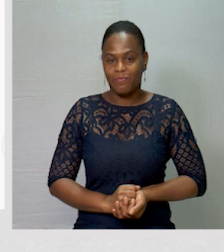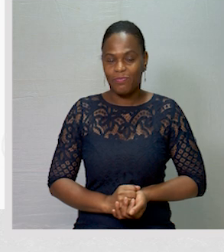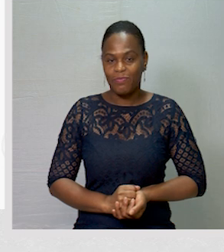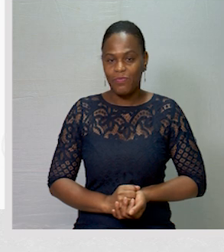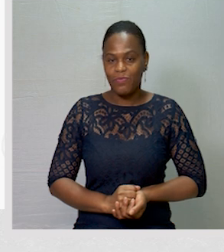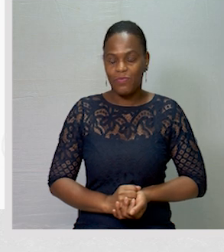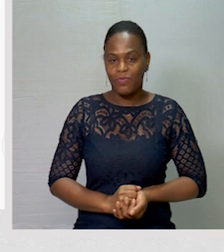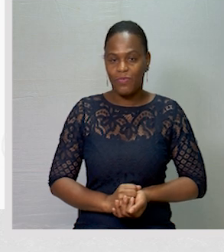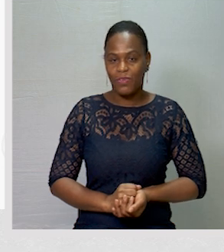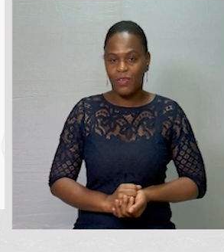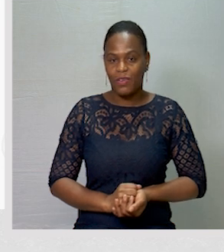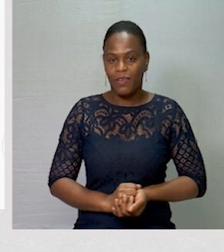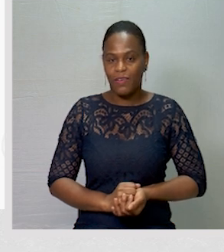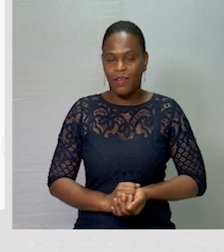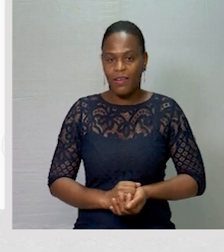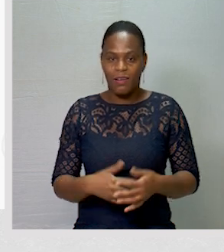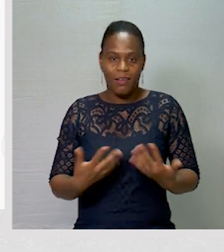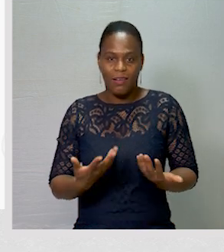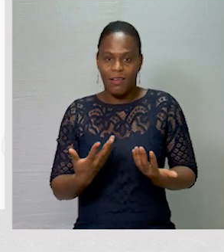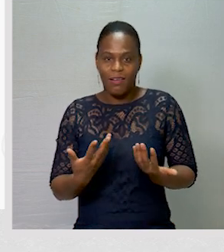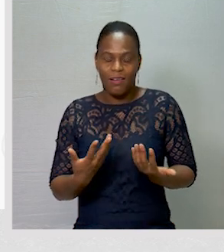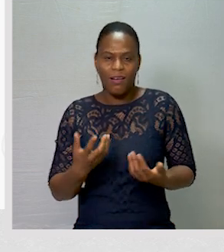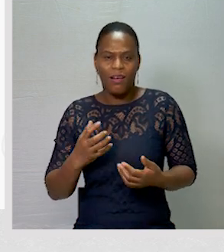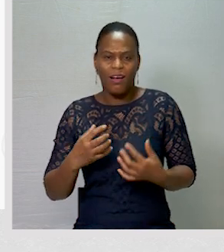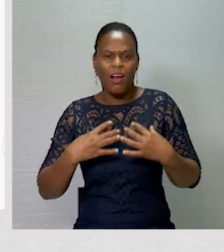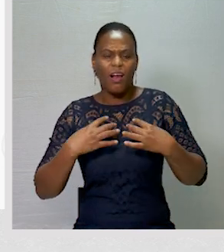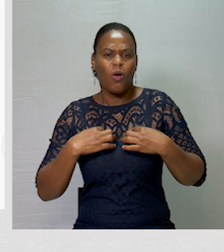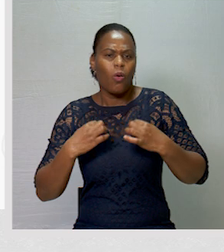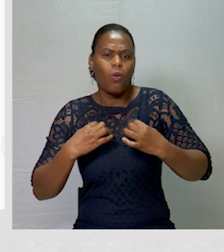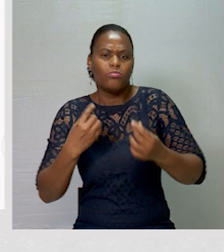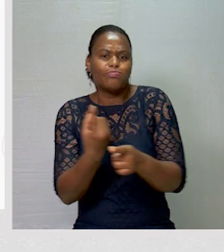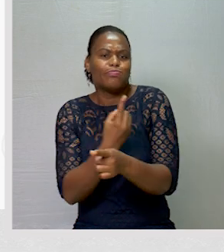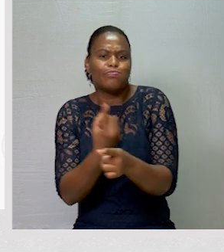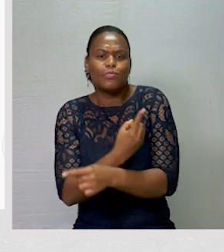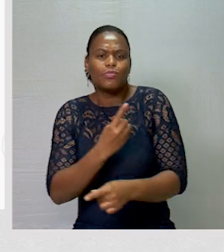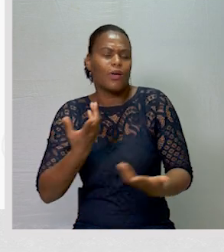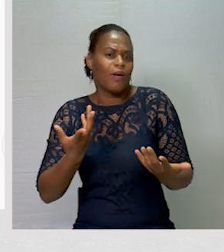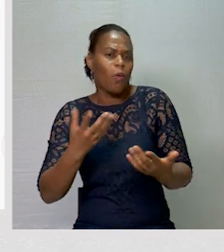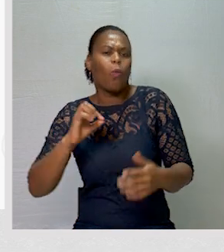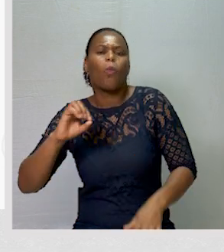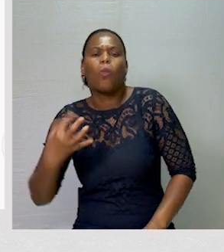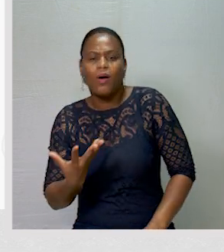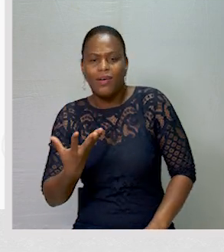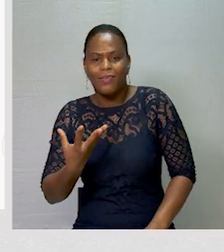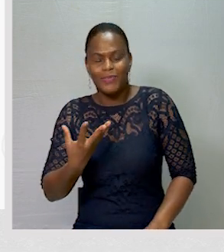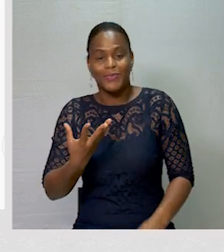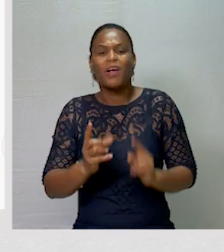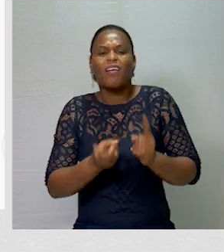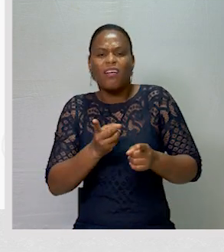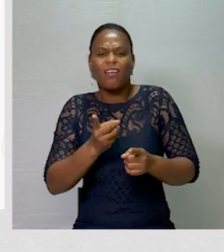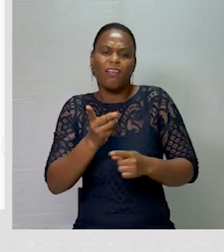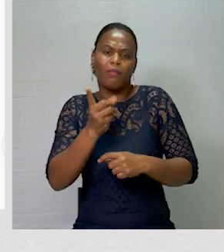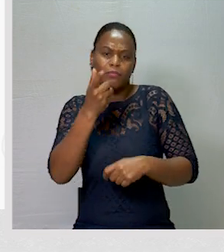Vamos. Quais são as peças de